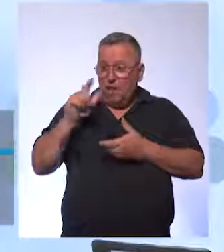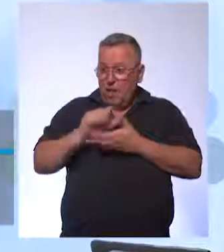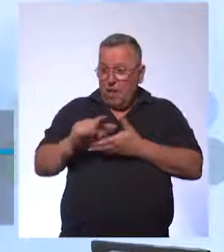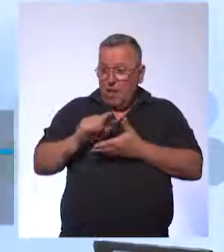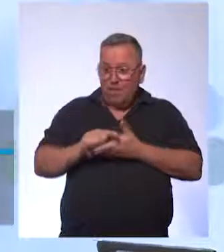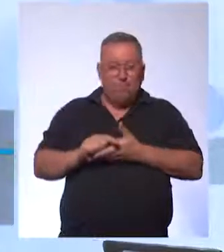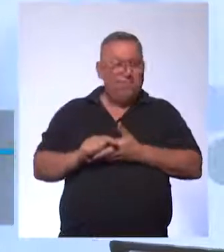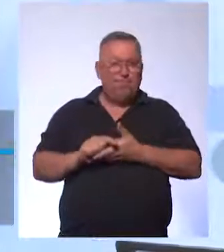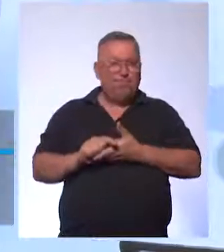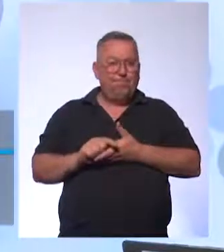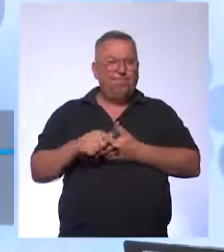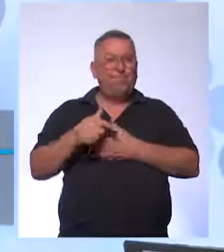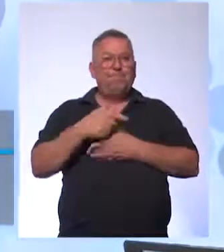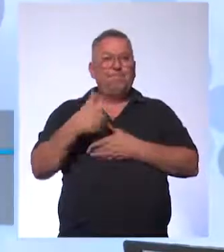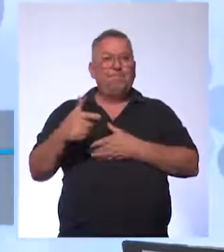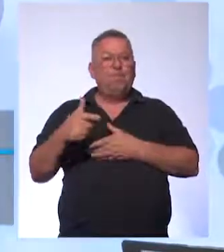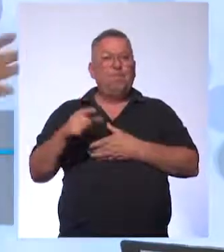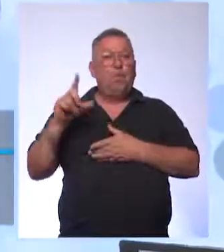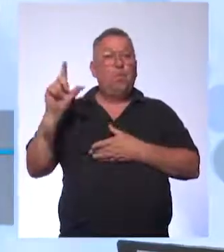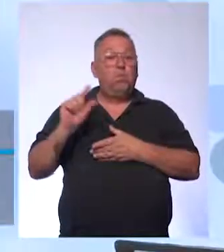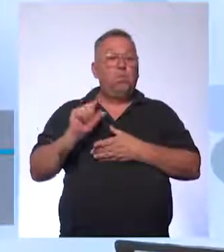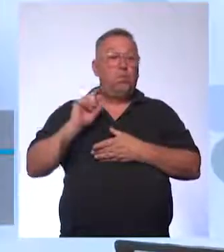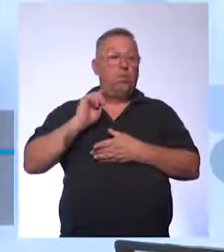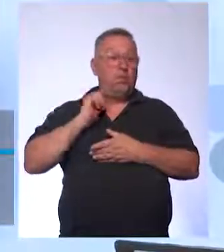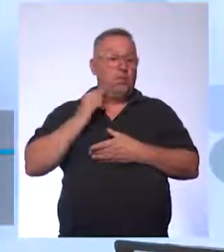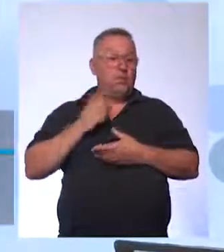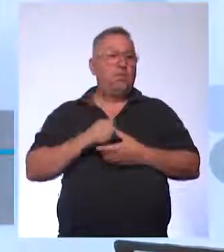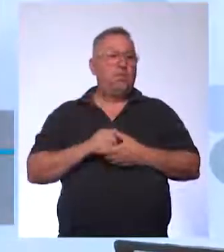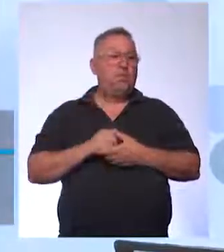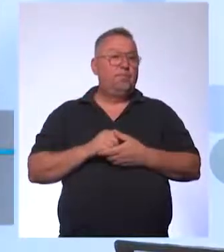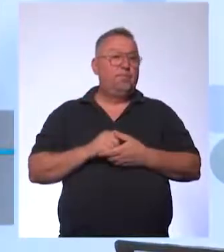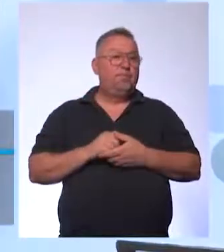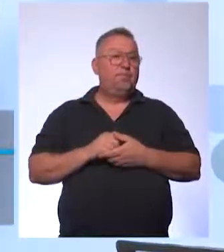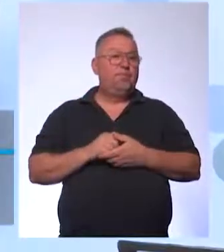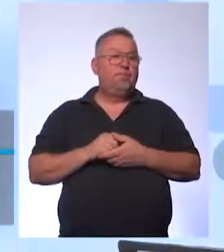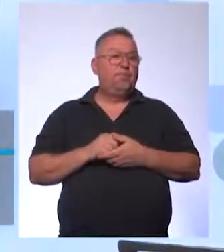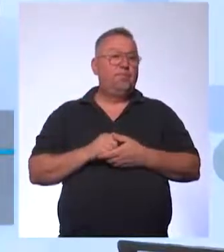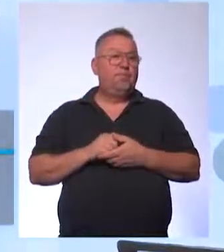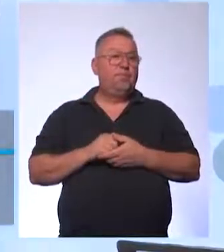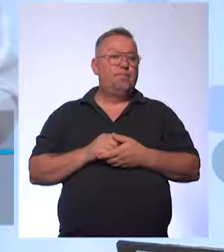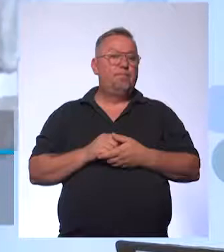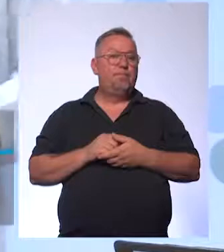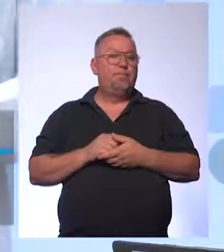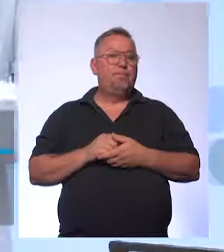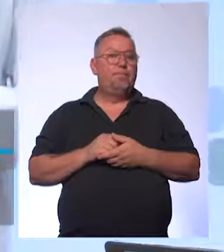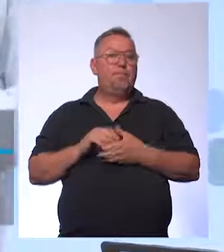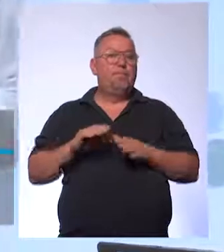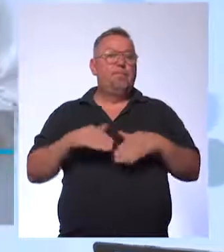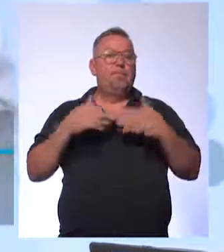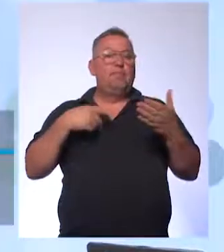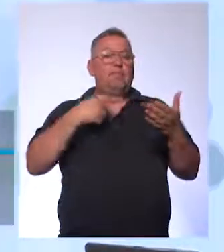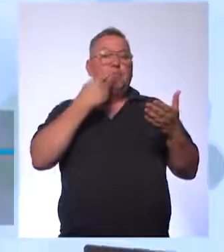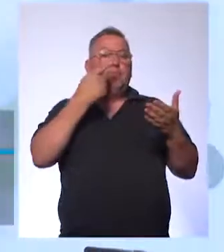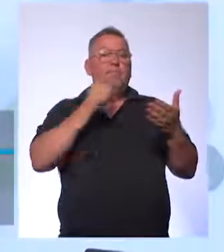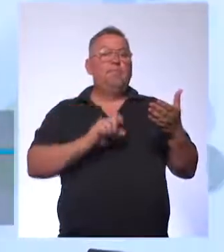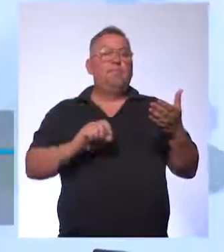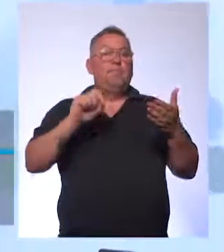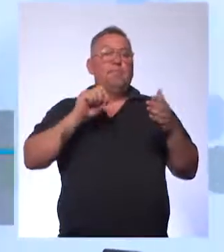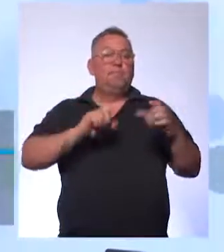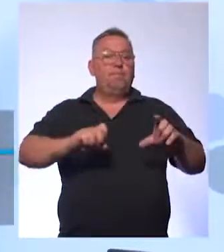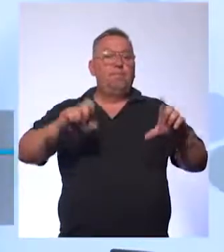limpa. Não, infelizmente ela vai ser talvez menos suja, e nem sempre, tá bom? Então quando eu falo do